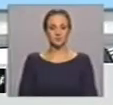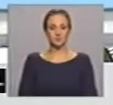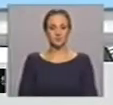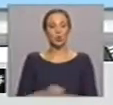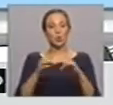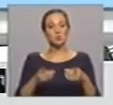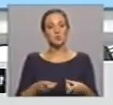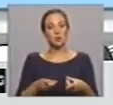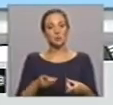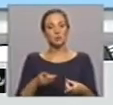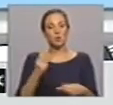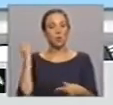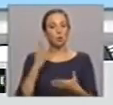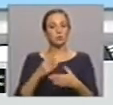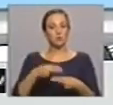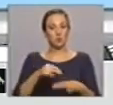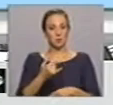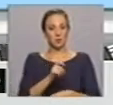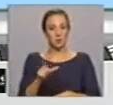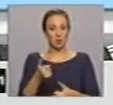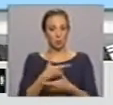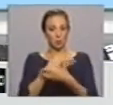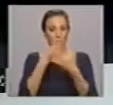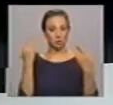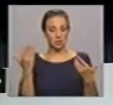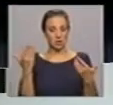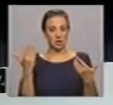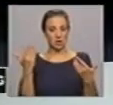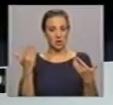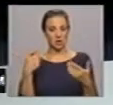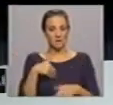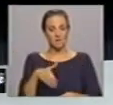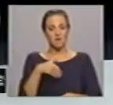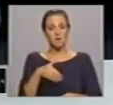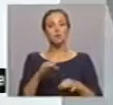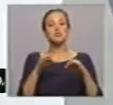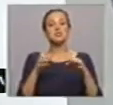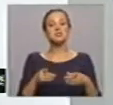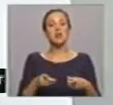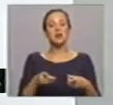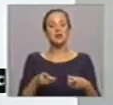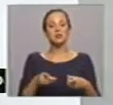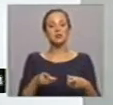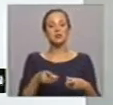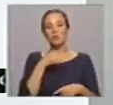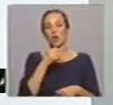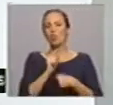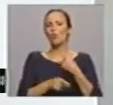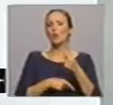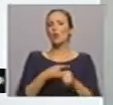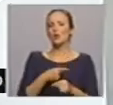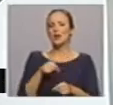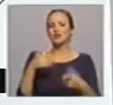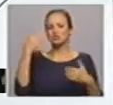Começamos agora a última fronteira com Miguel Gonçalves. Bom dia, Miguel. Bom dia. Vamos iniciar com encontros imediatos. O que é que falas